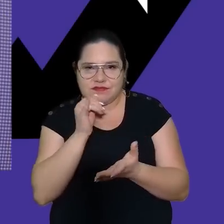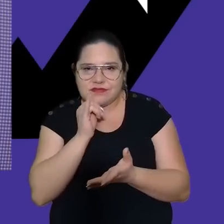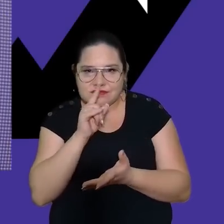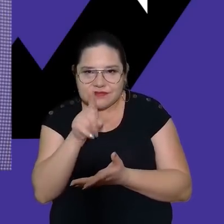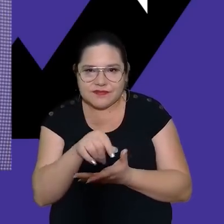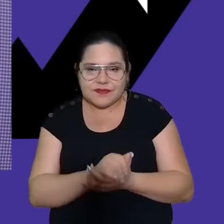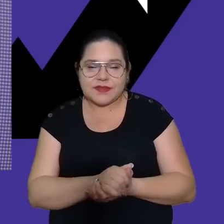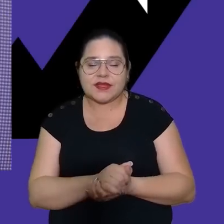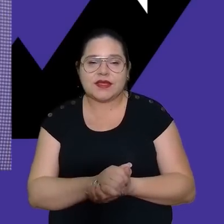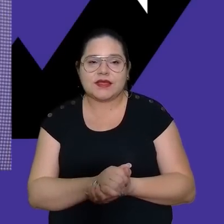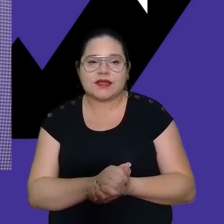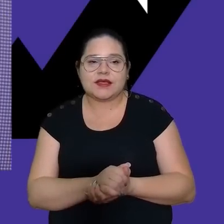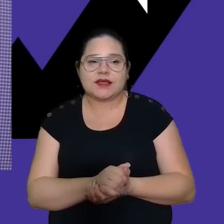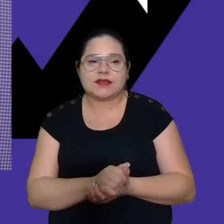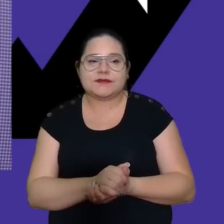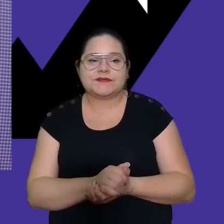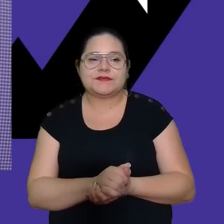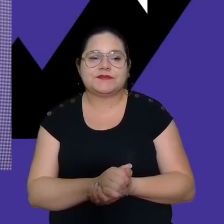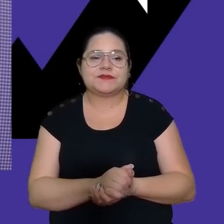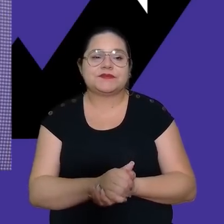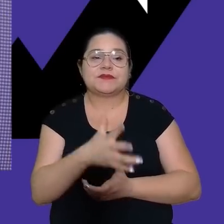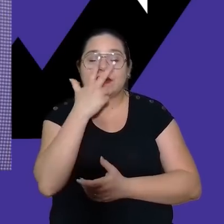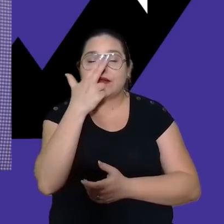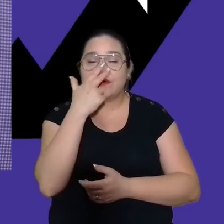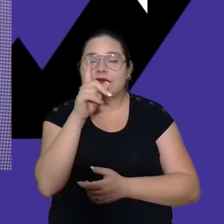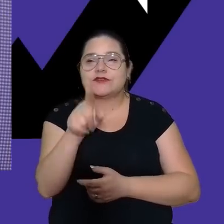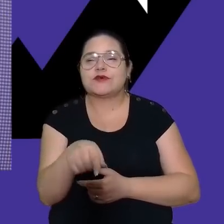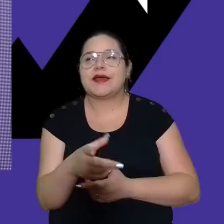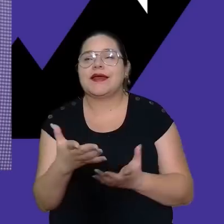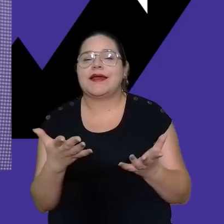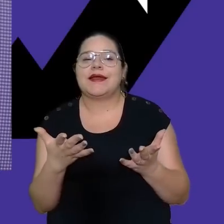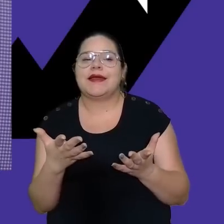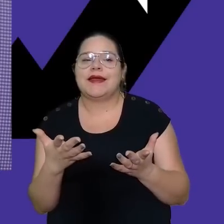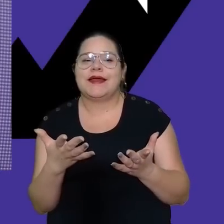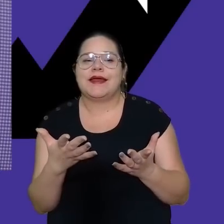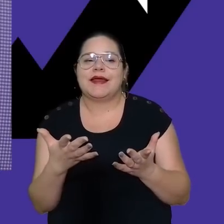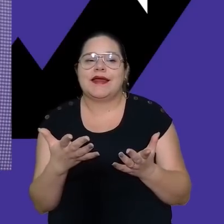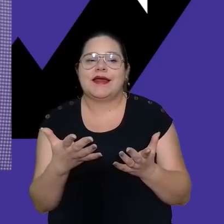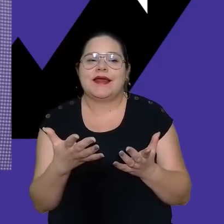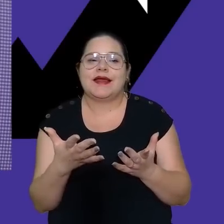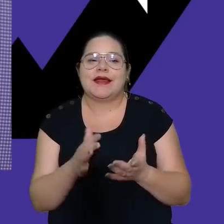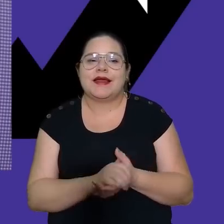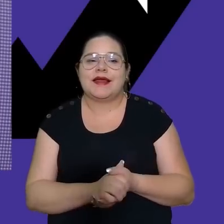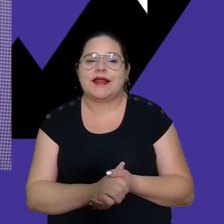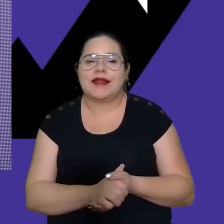Pode falar. Não, o que eu acho é o seguinte. Oi, diga, Ricardo.